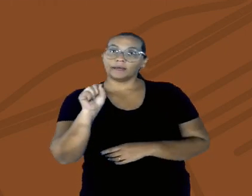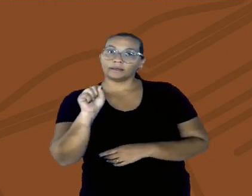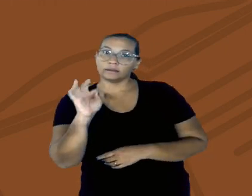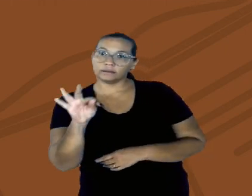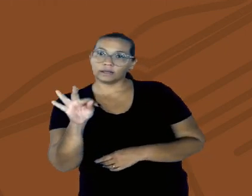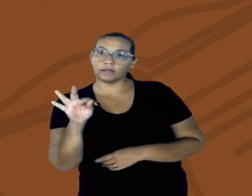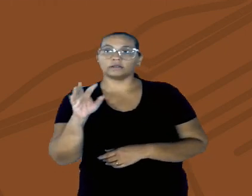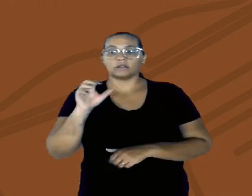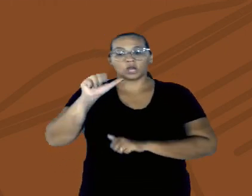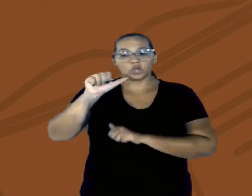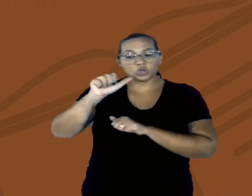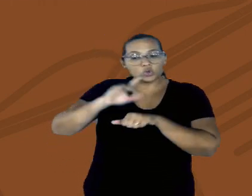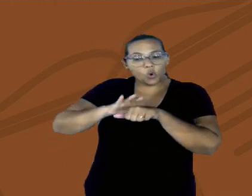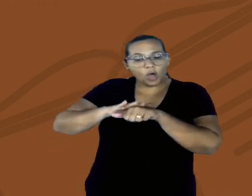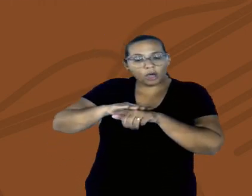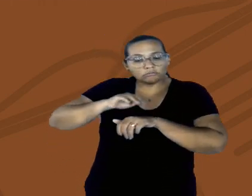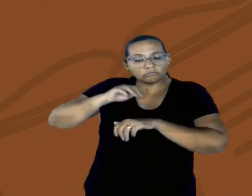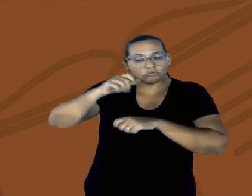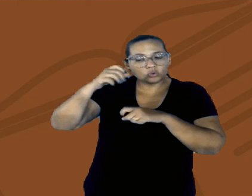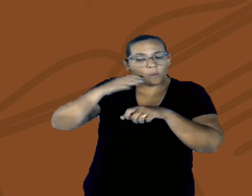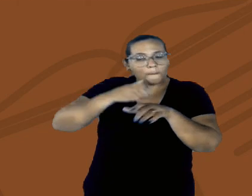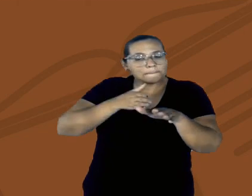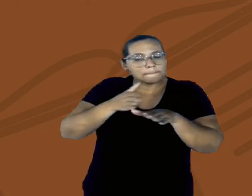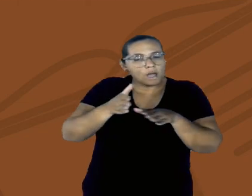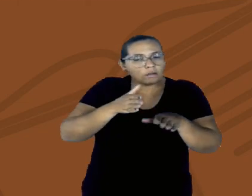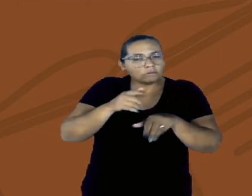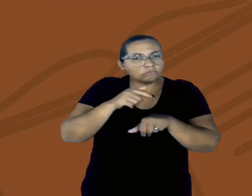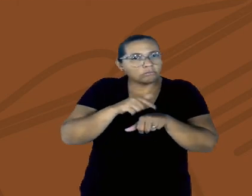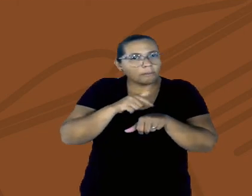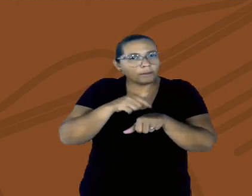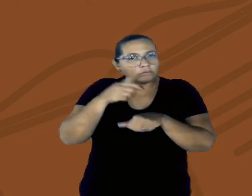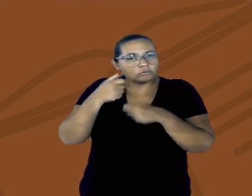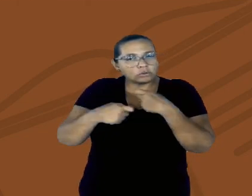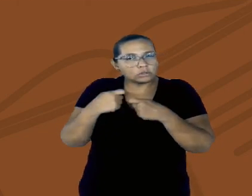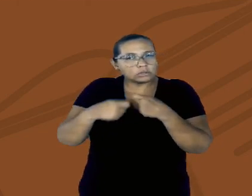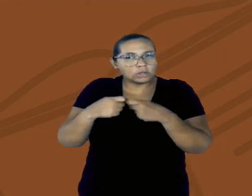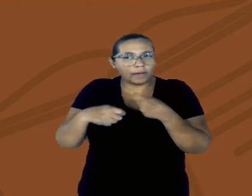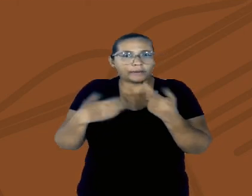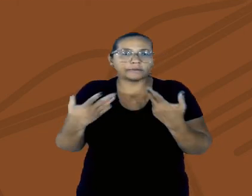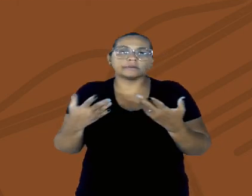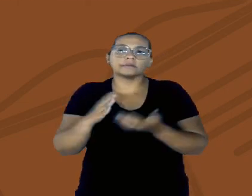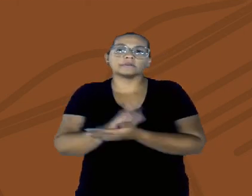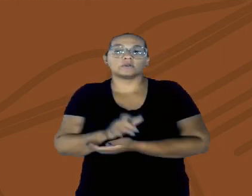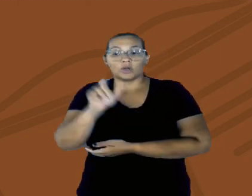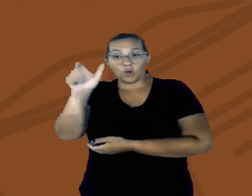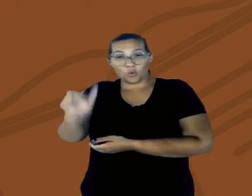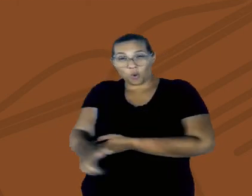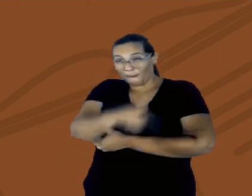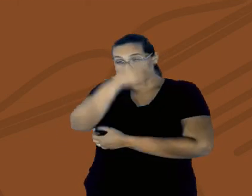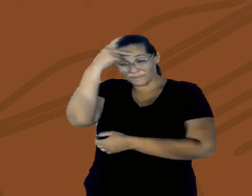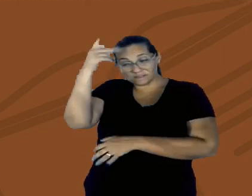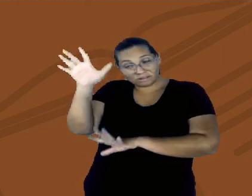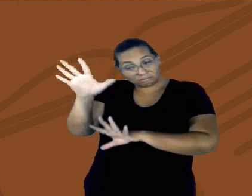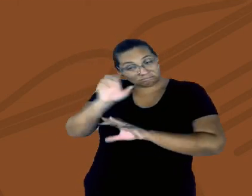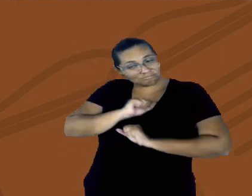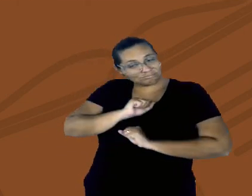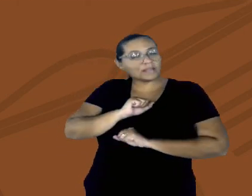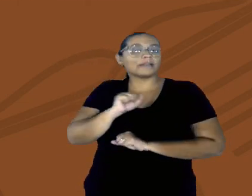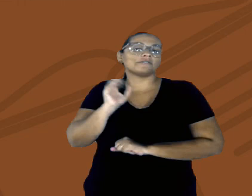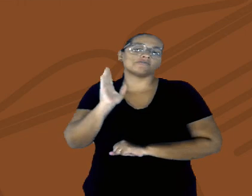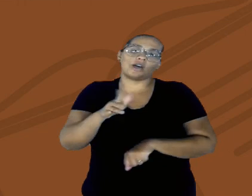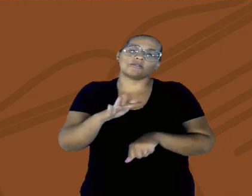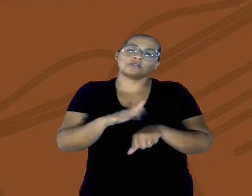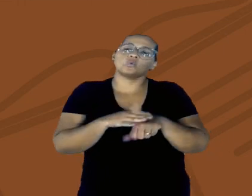são transmitidas durante o ato sexual com uma pessoa infectada, com uma